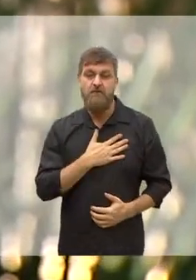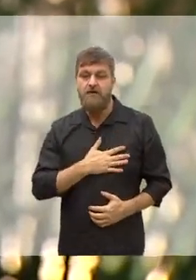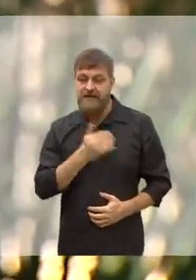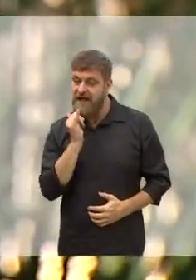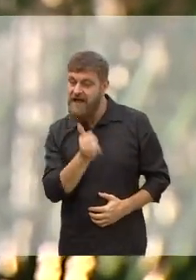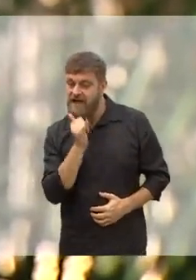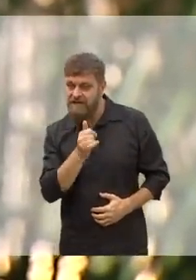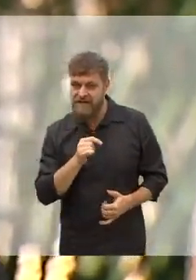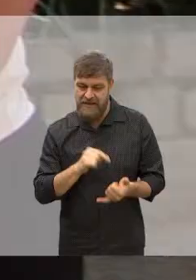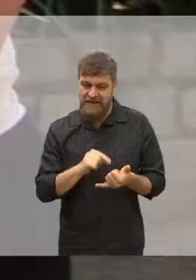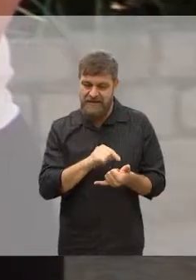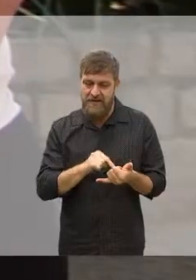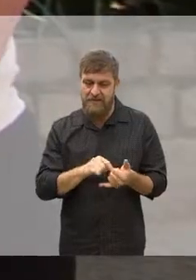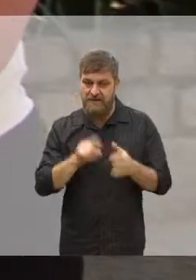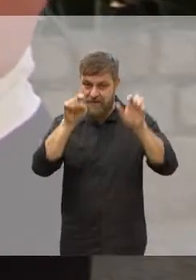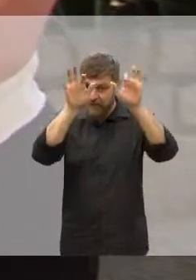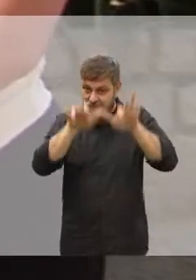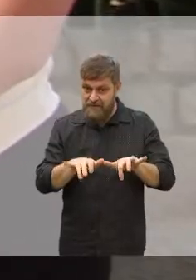não ficarem muito tempo no computador?